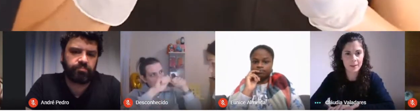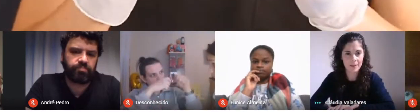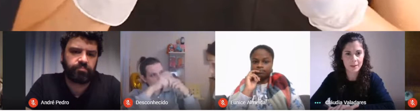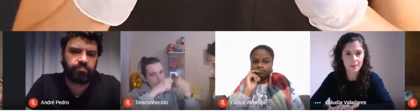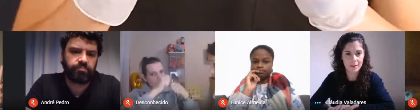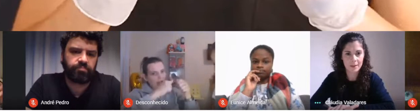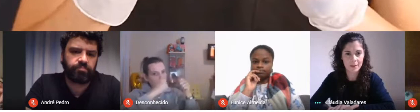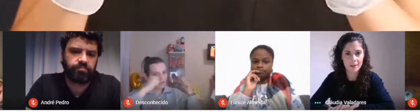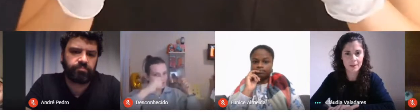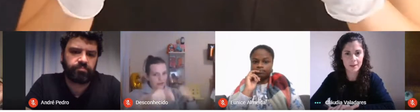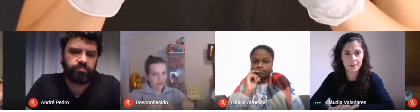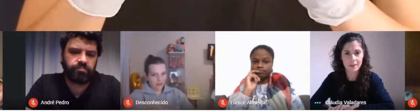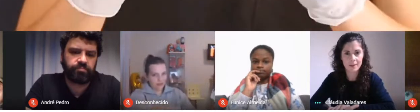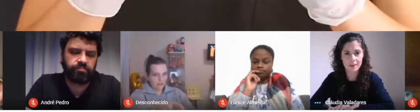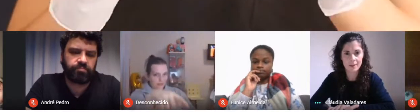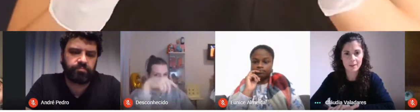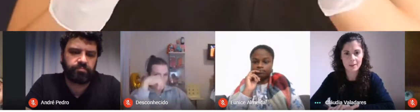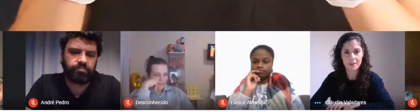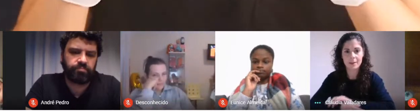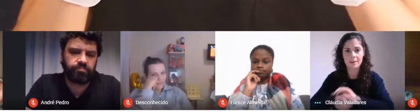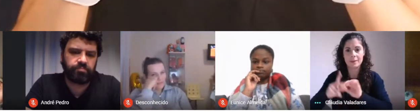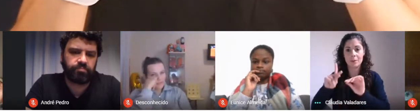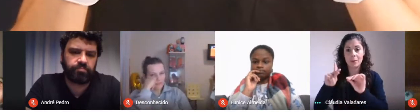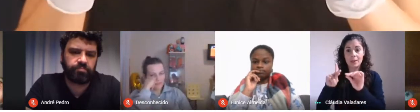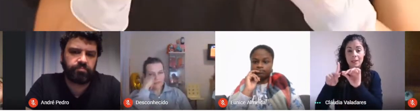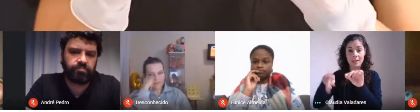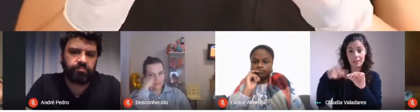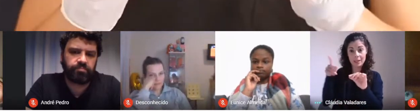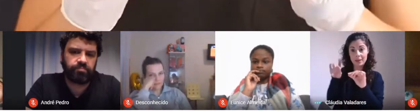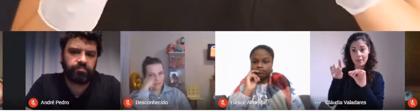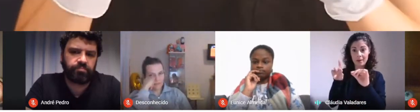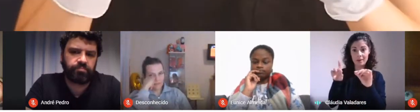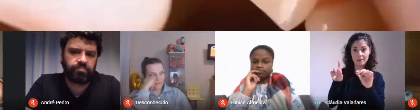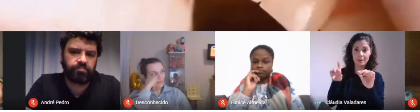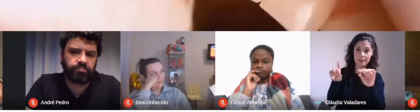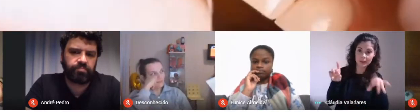Depois faz então o movimento de desenrolar e enrolar